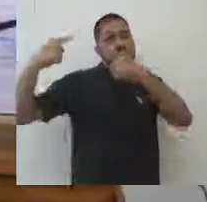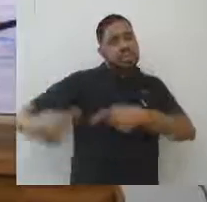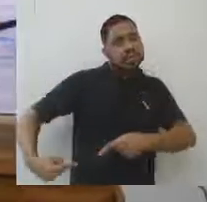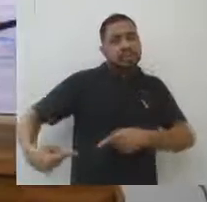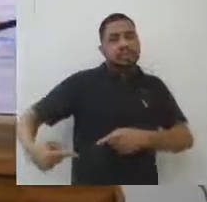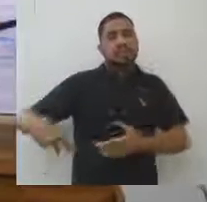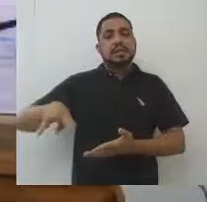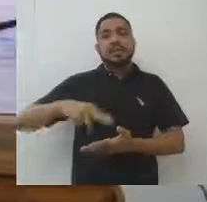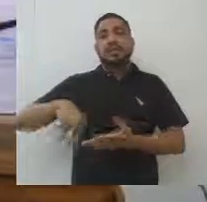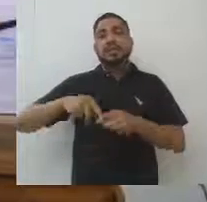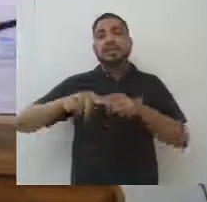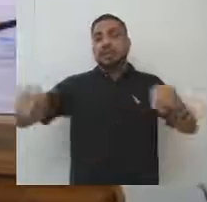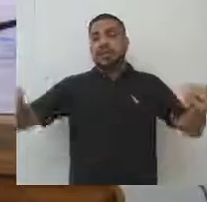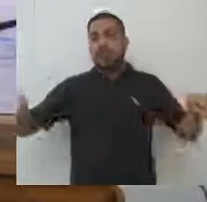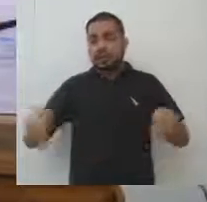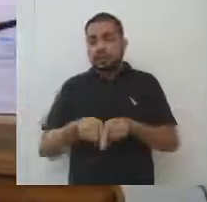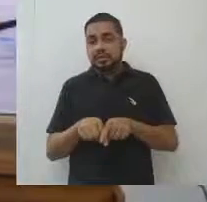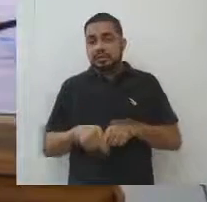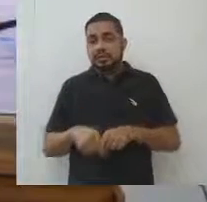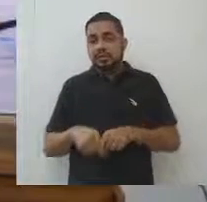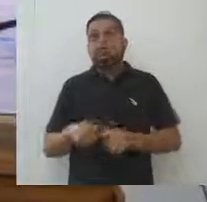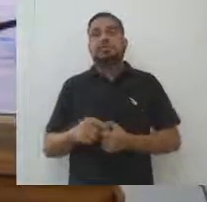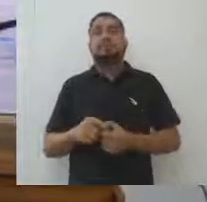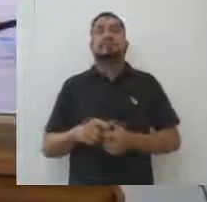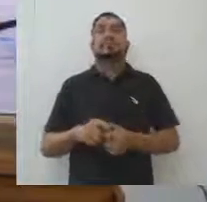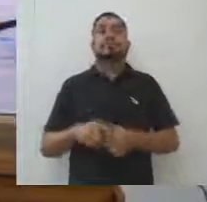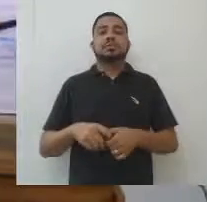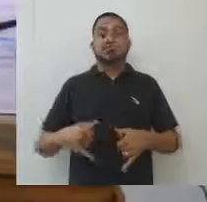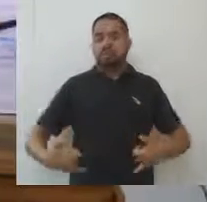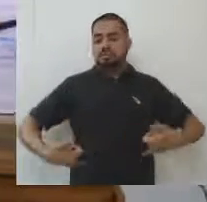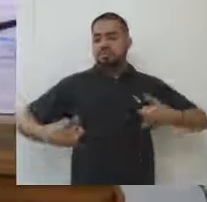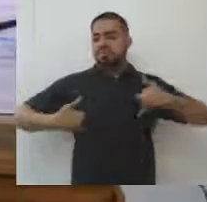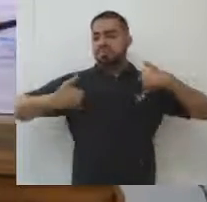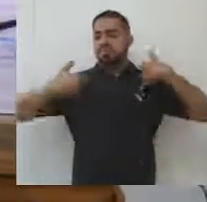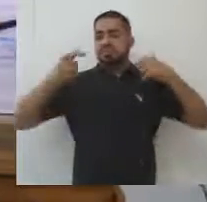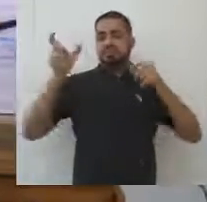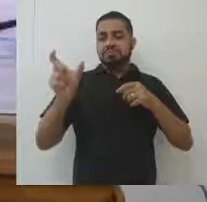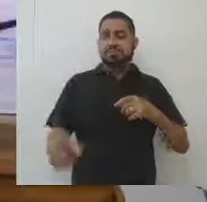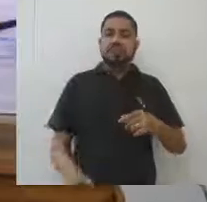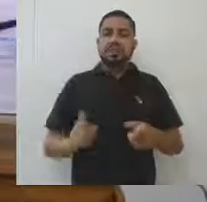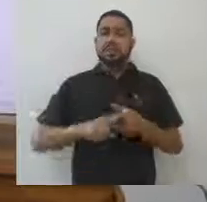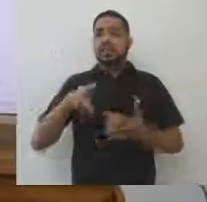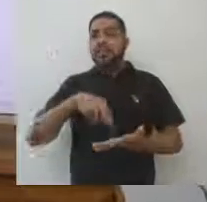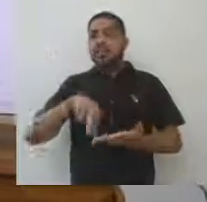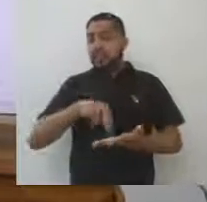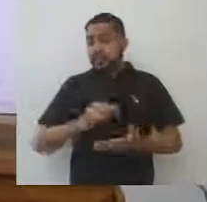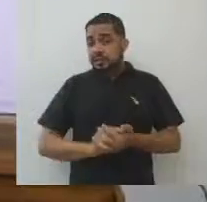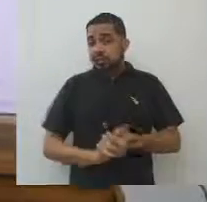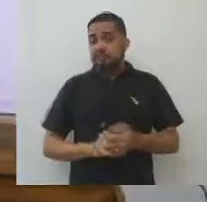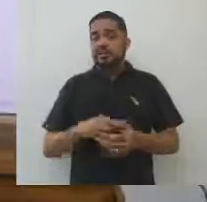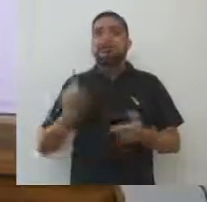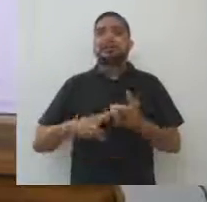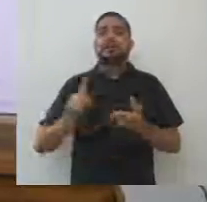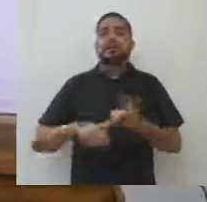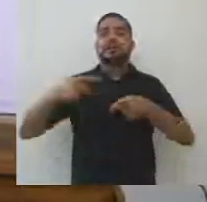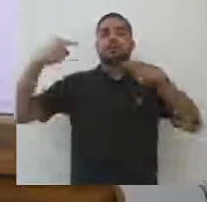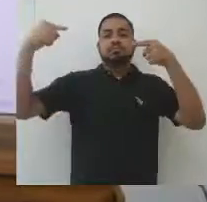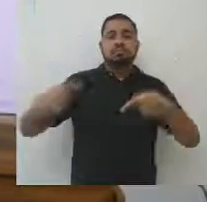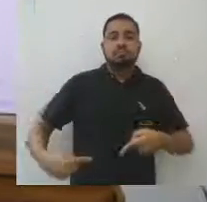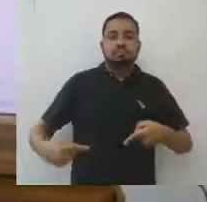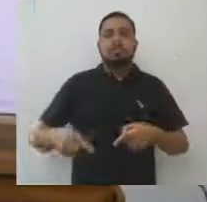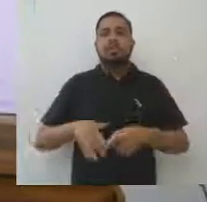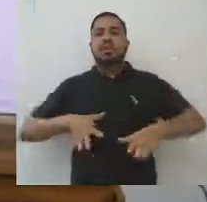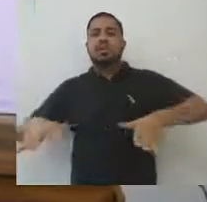de dança de salão, a exuberância do figurino e das danças, né? Falei de competição também do